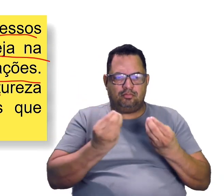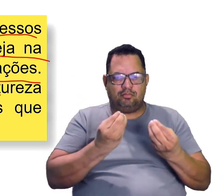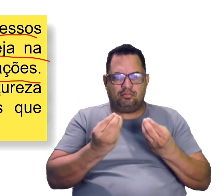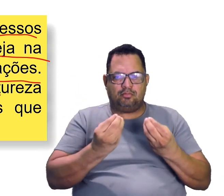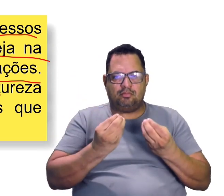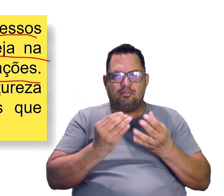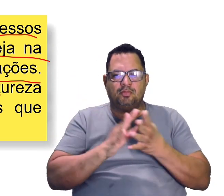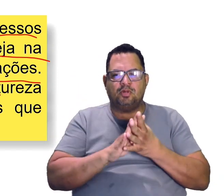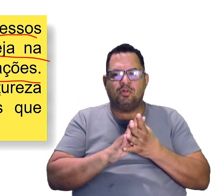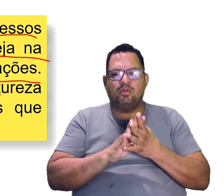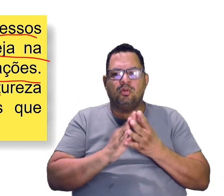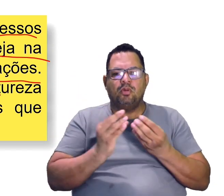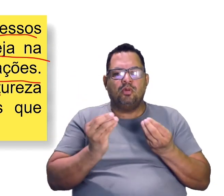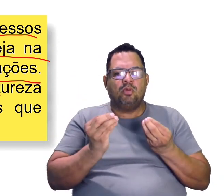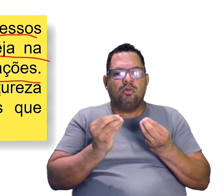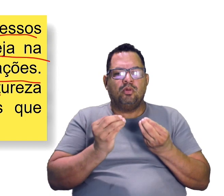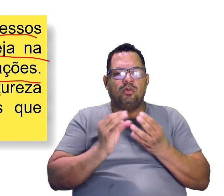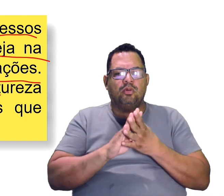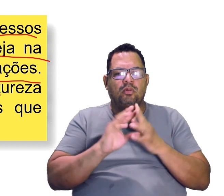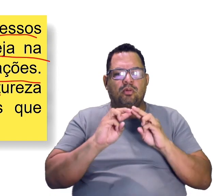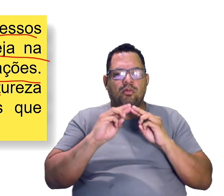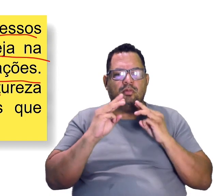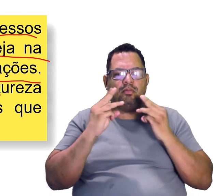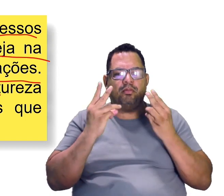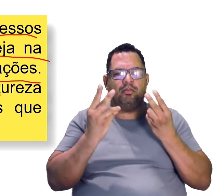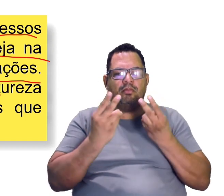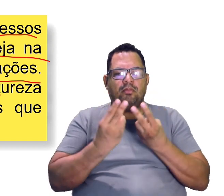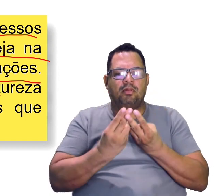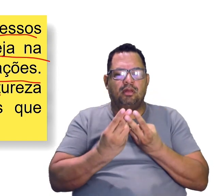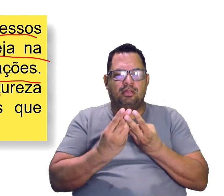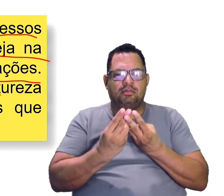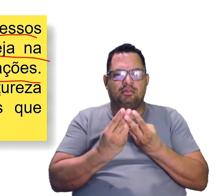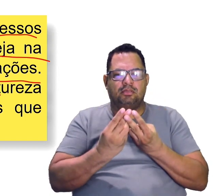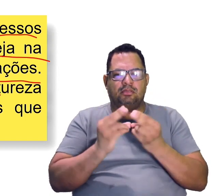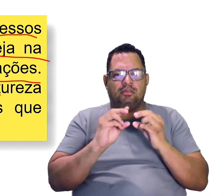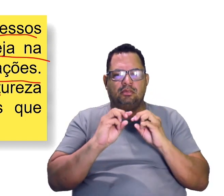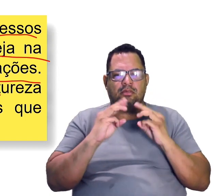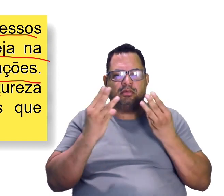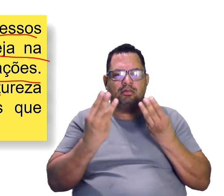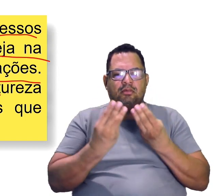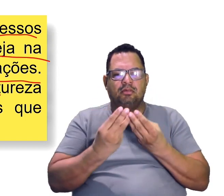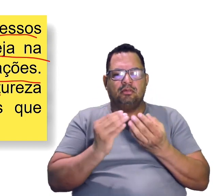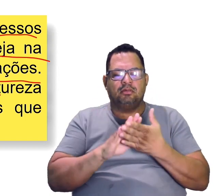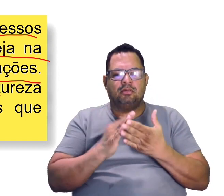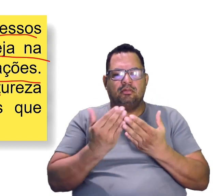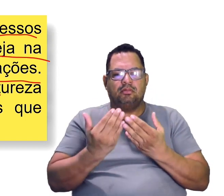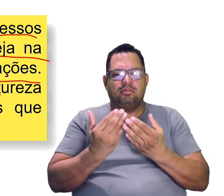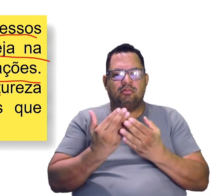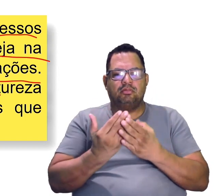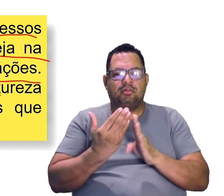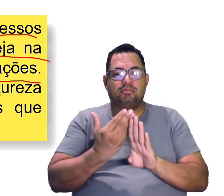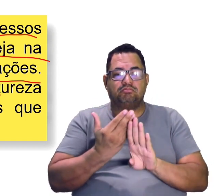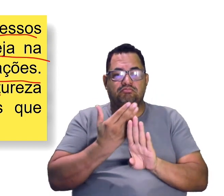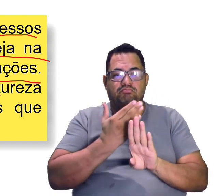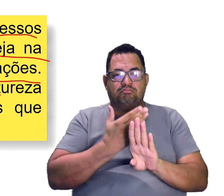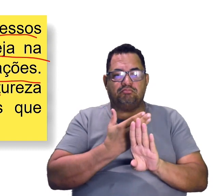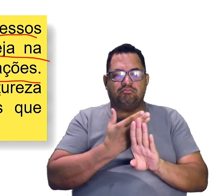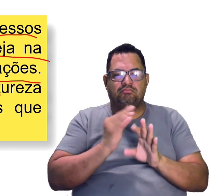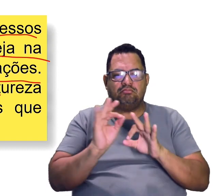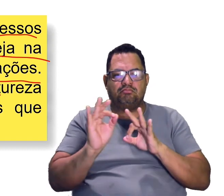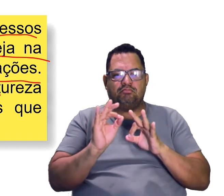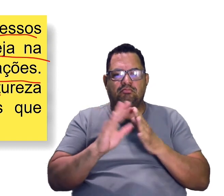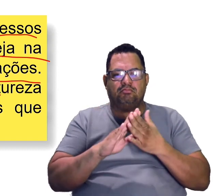da matéria e as razões, quer dizer, e as causas por trás de tudo isso